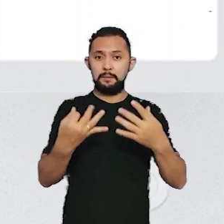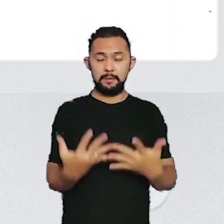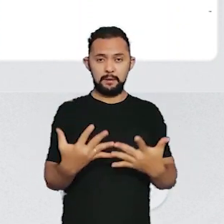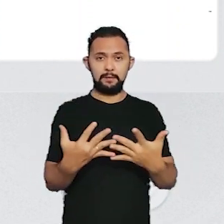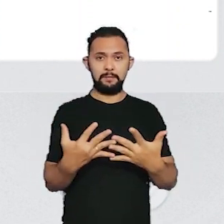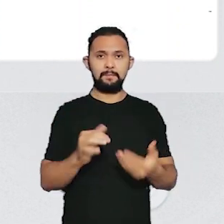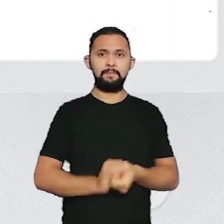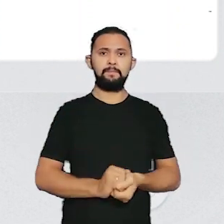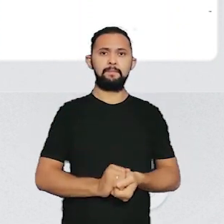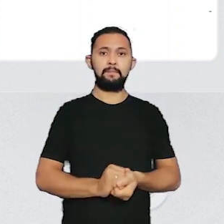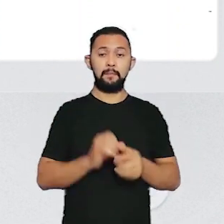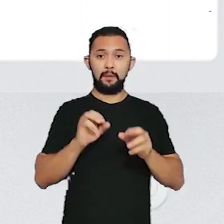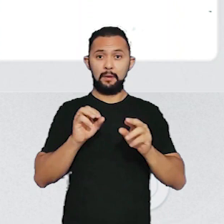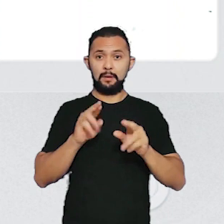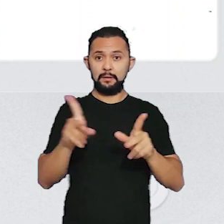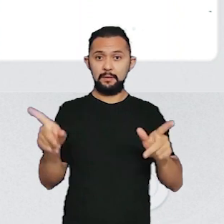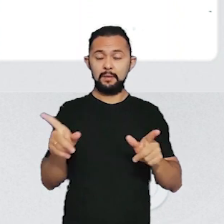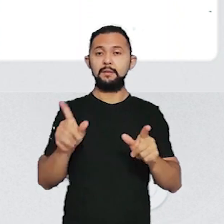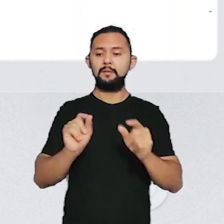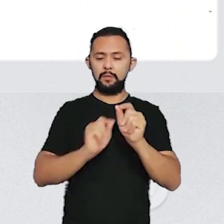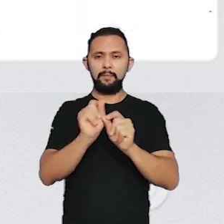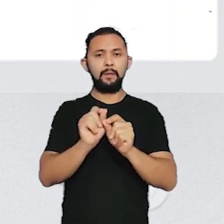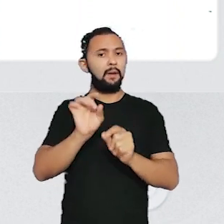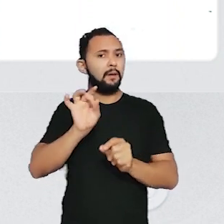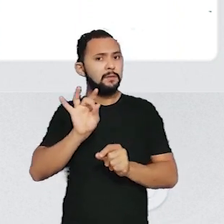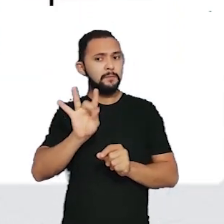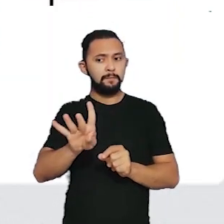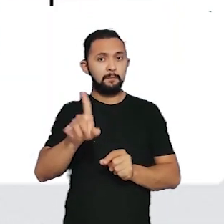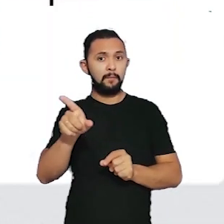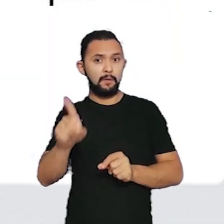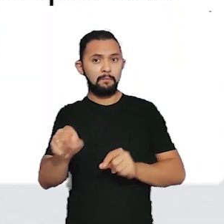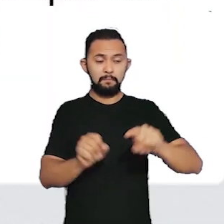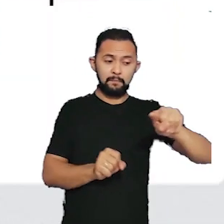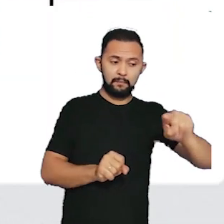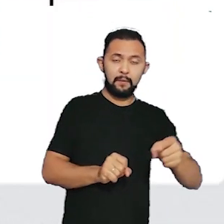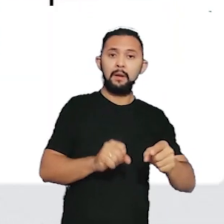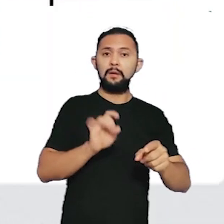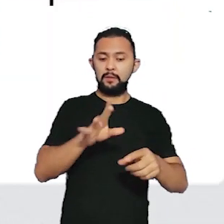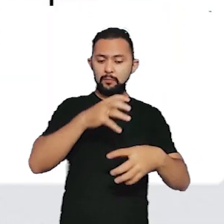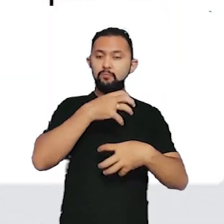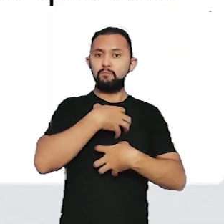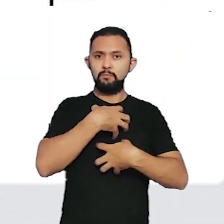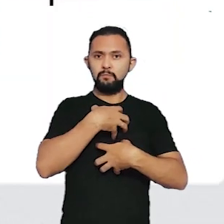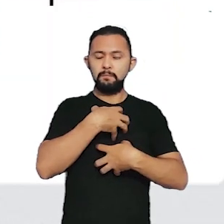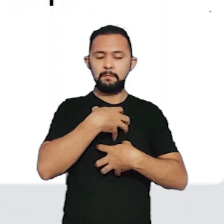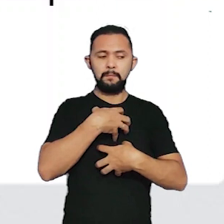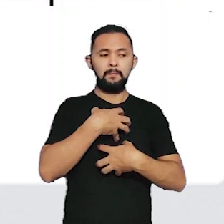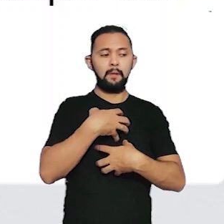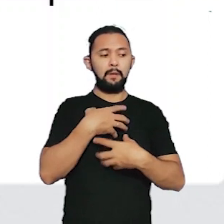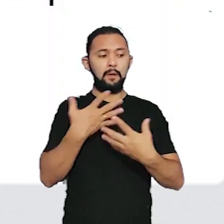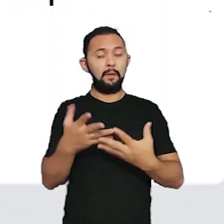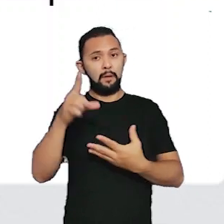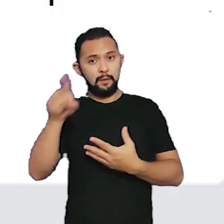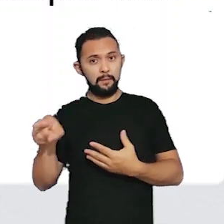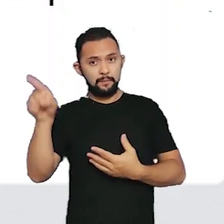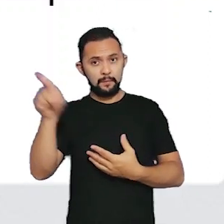maior continente. Tá? A diferença da explicativa para a restritiva é somente isso, é no campo do sentido. A restritiva, diferente da